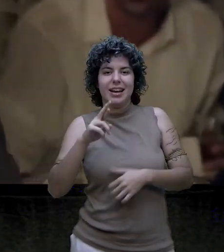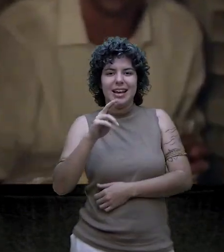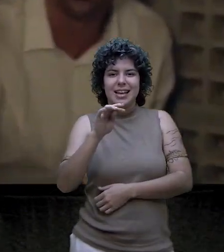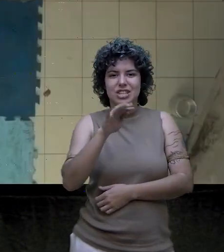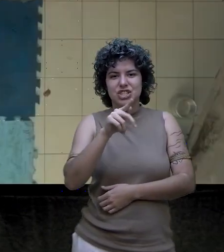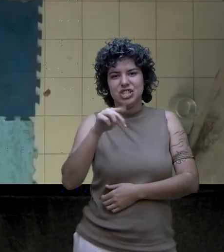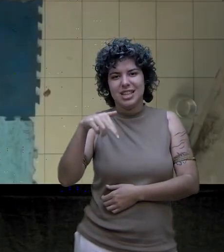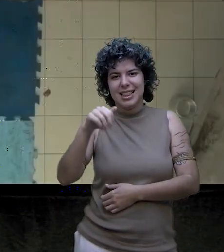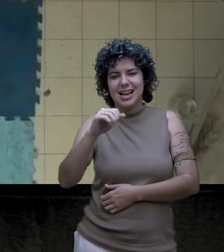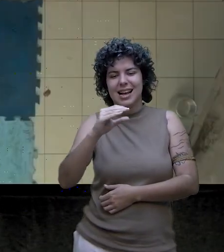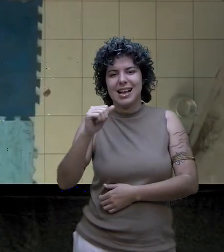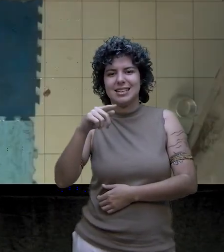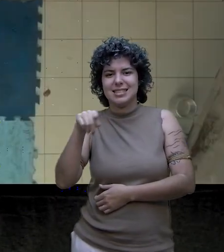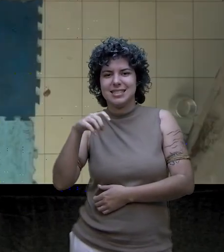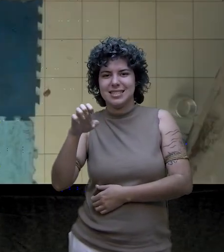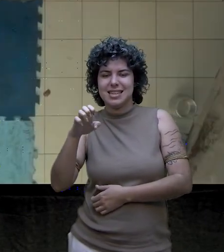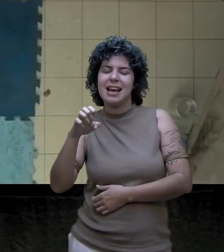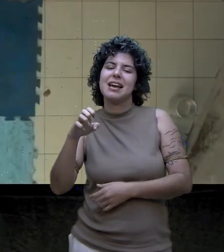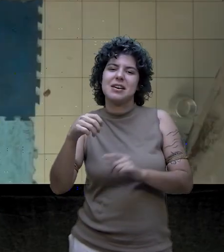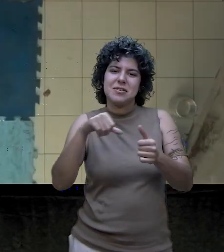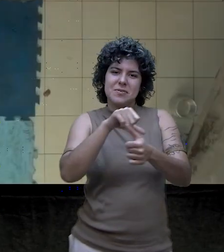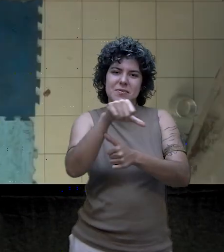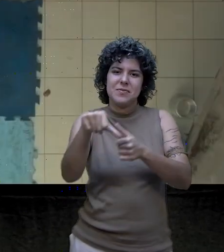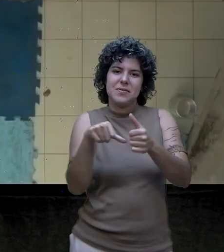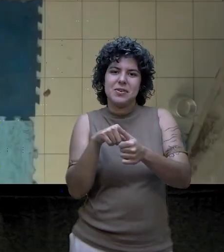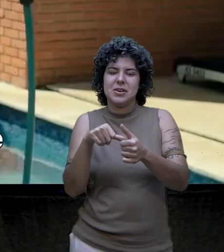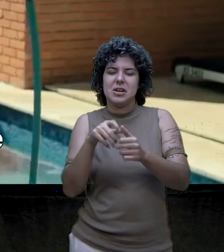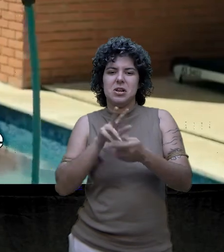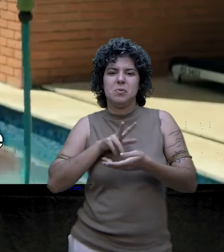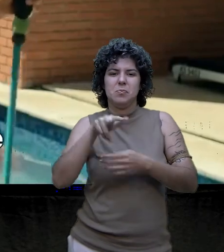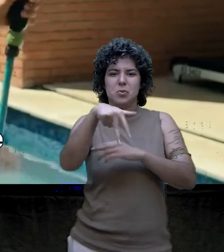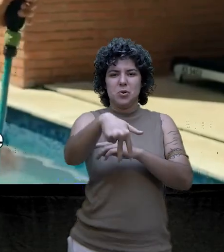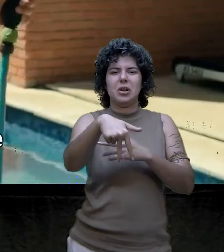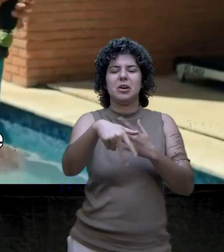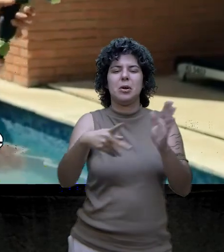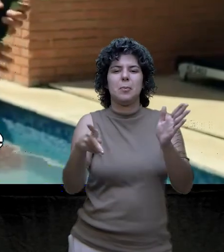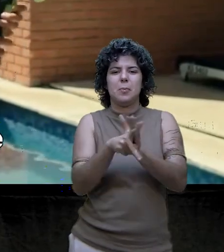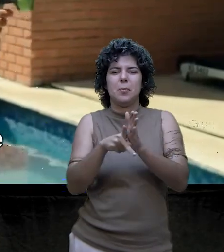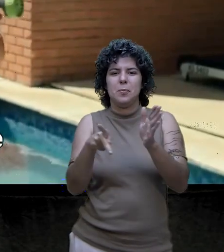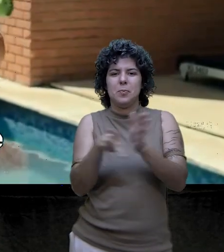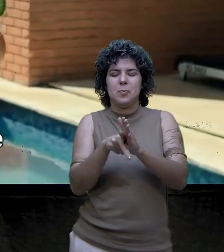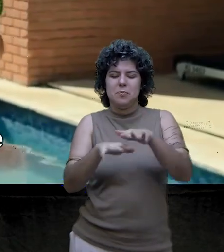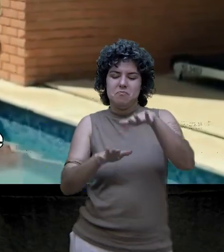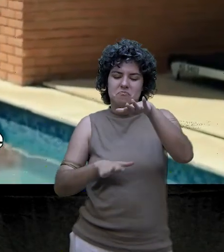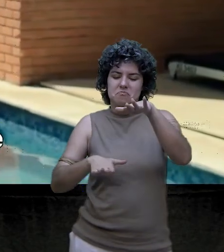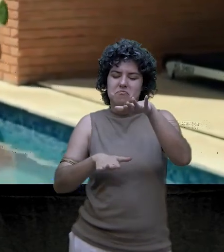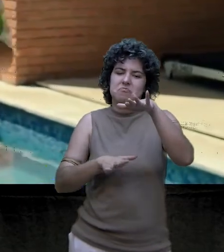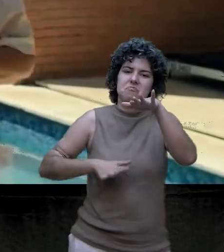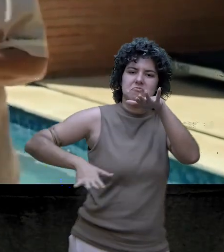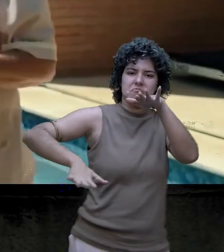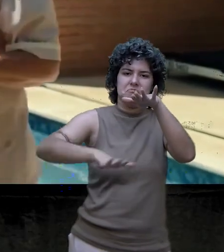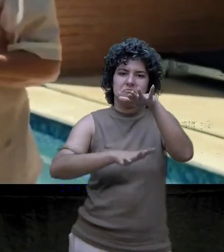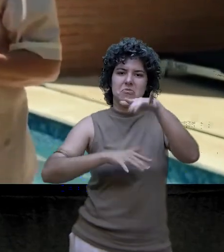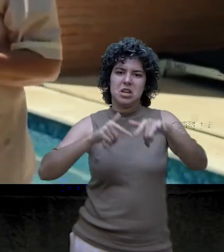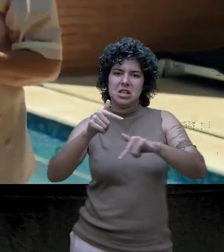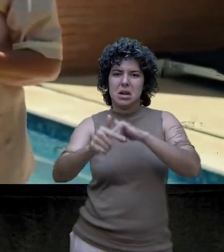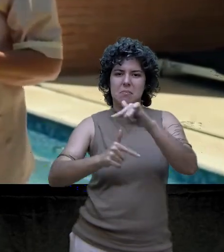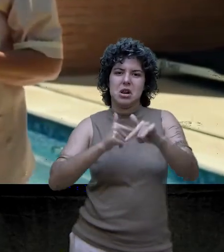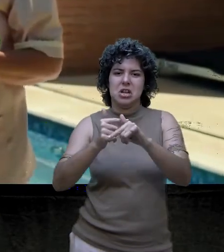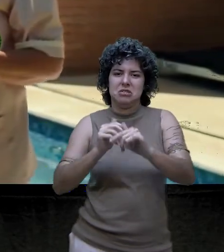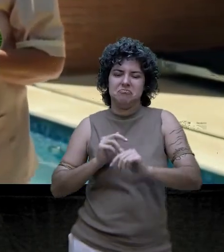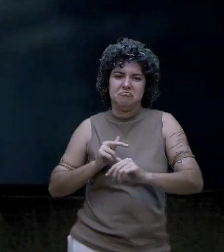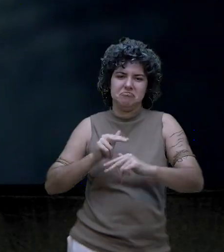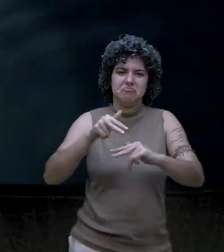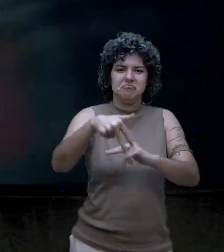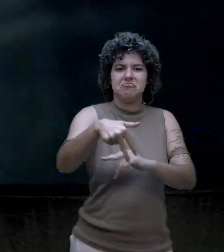trabalhista brasileira. Que Horas Ela Volta é um retrato sem filtro da desigualdade. Entre cafés servidos,